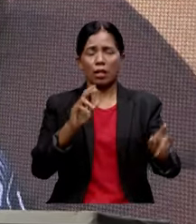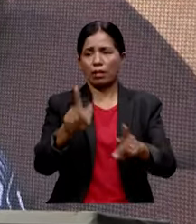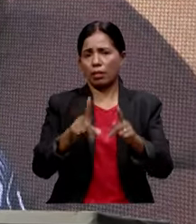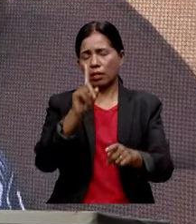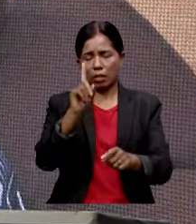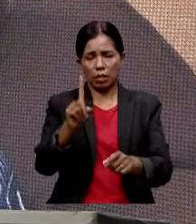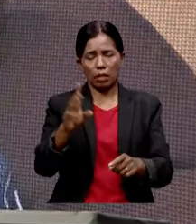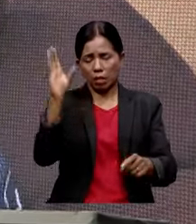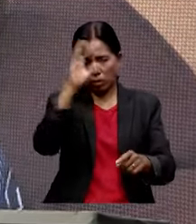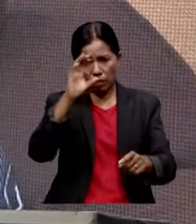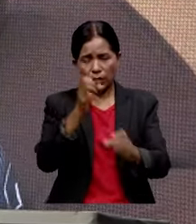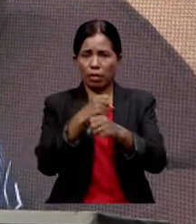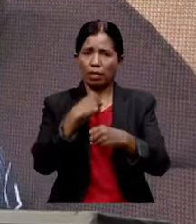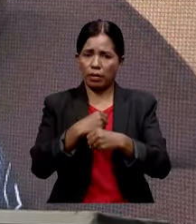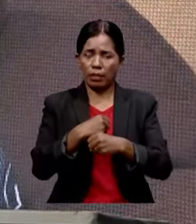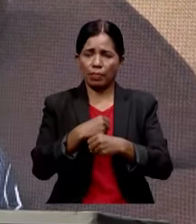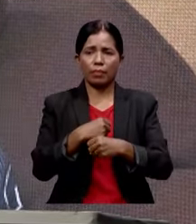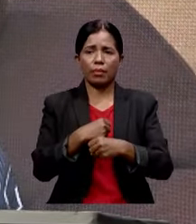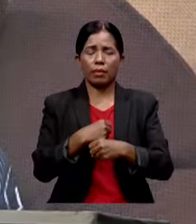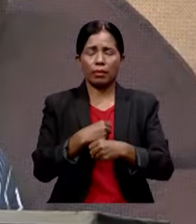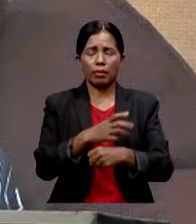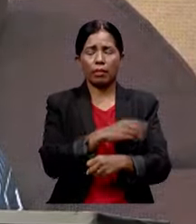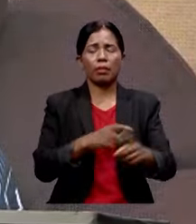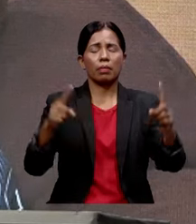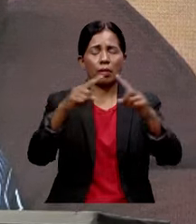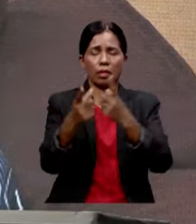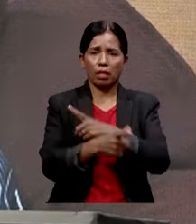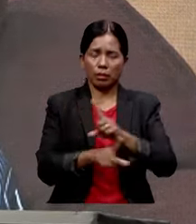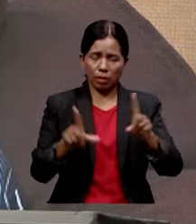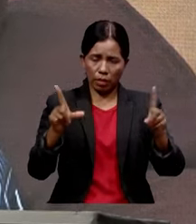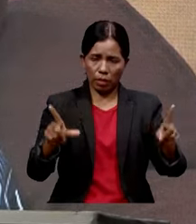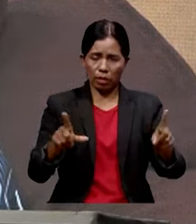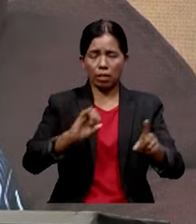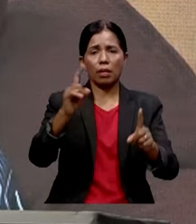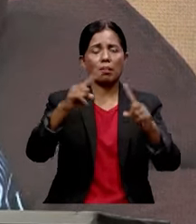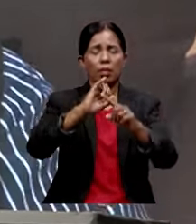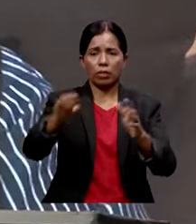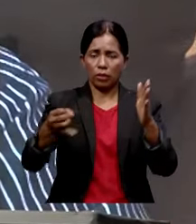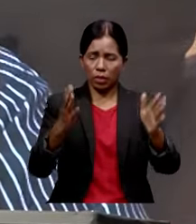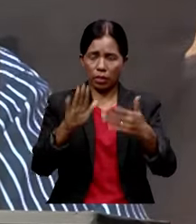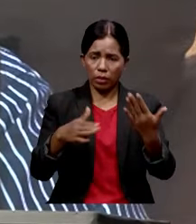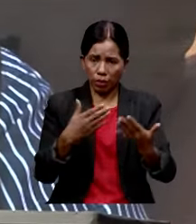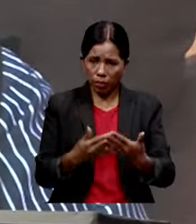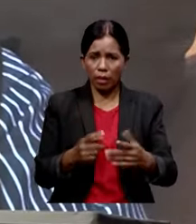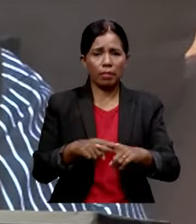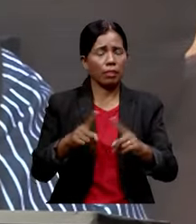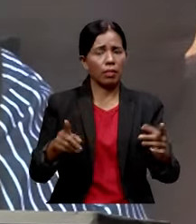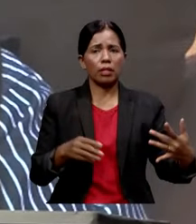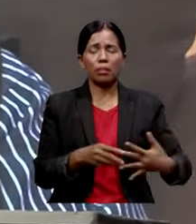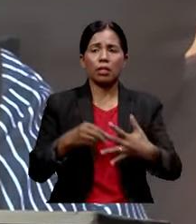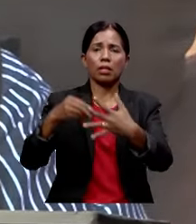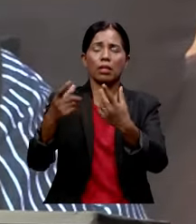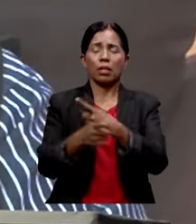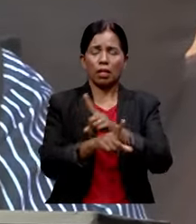que boca halo pressão para a liberdade de imprensa, para jornalistas irem. Mas bem, Liliu, liberdade